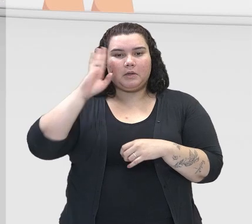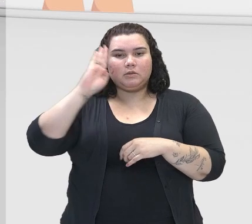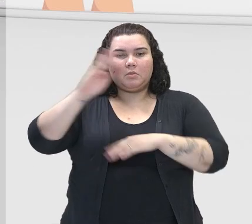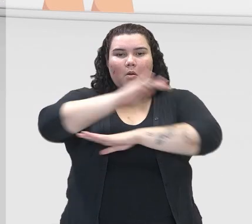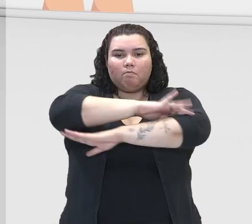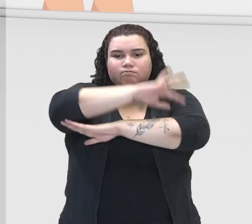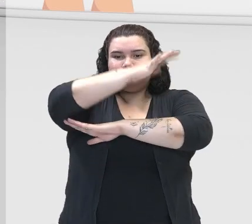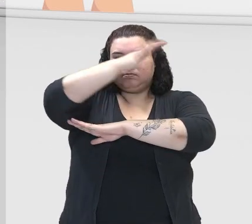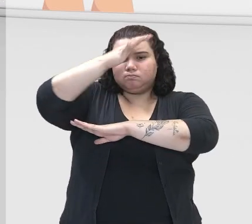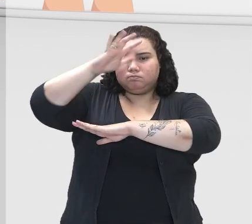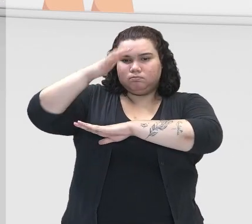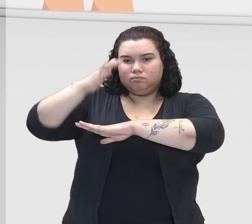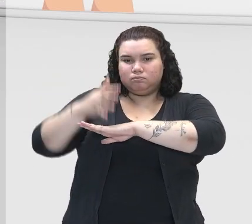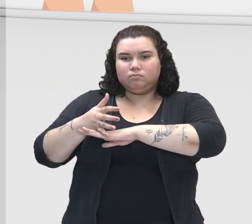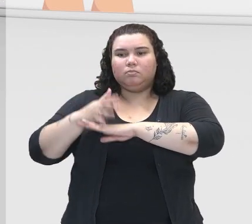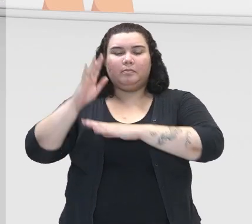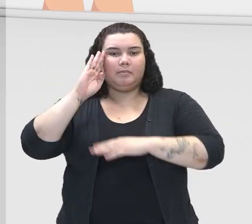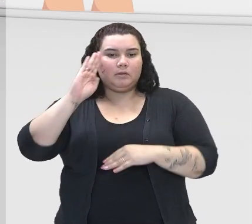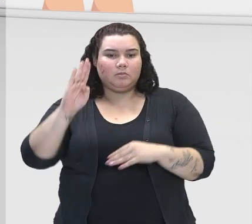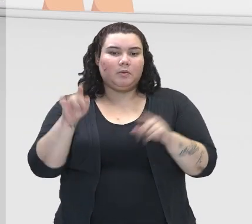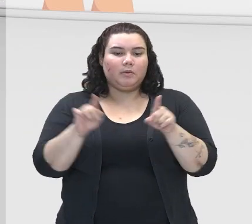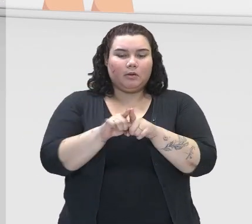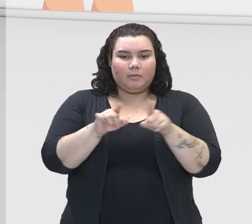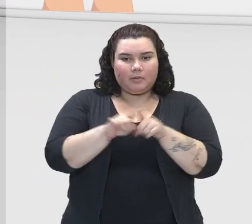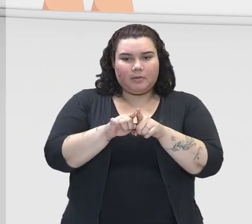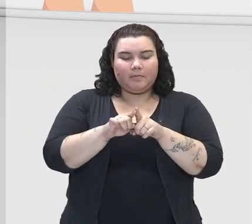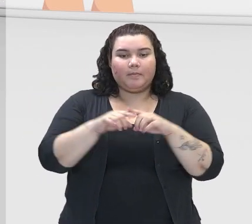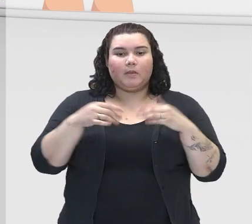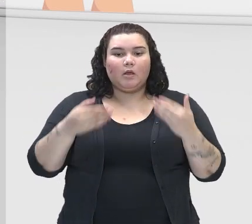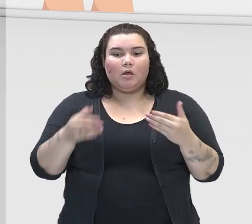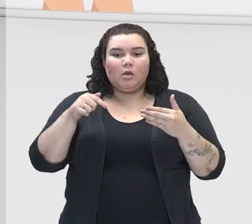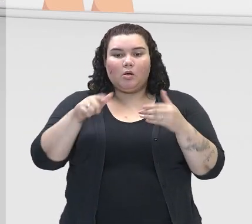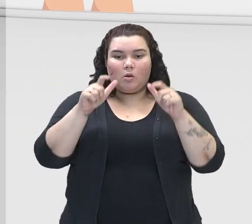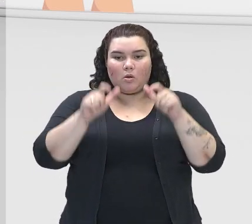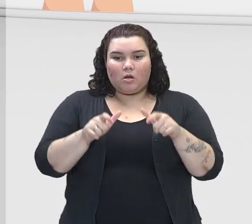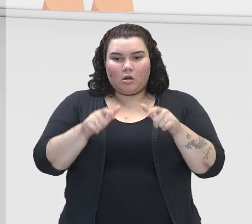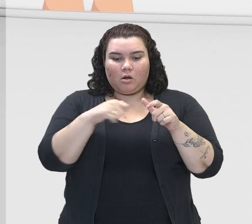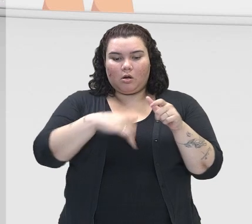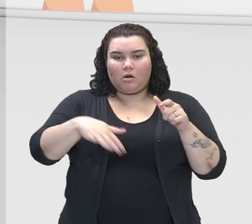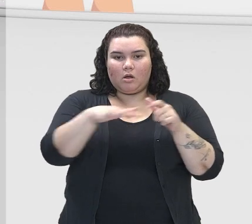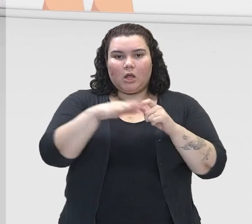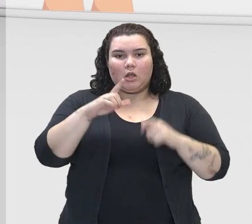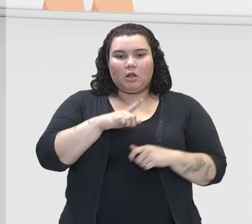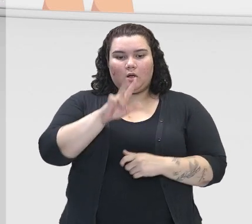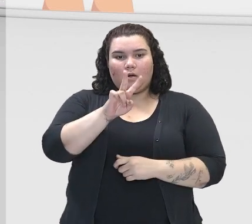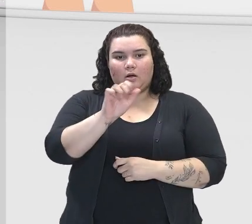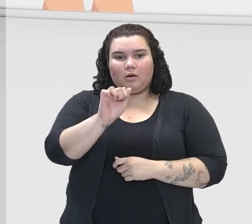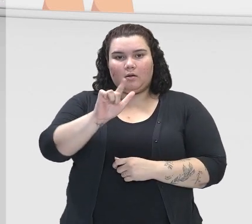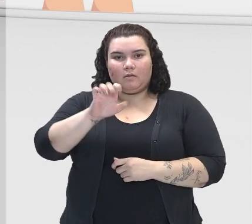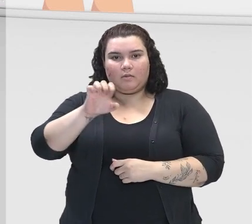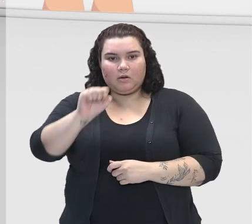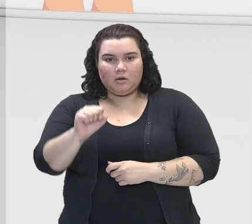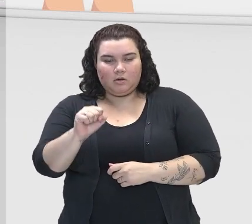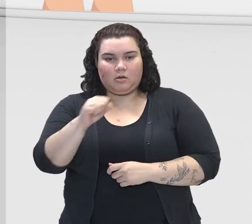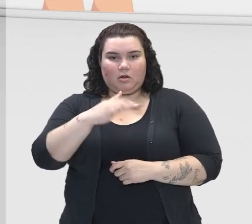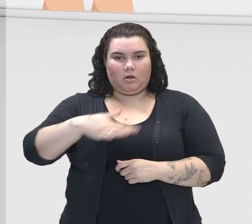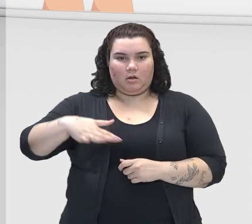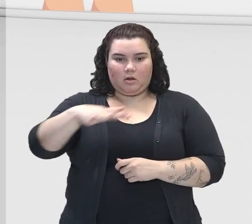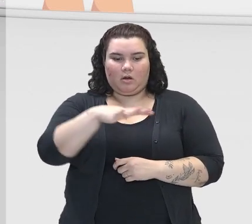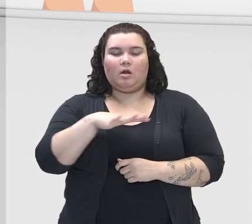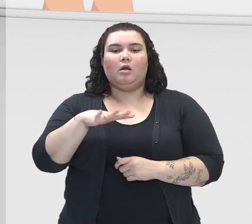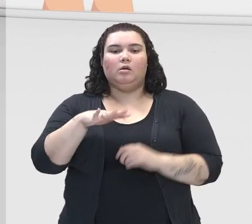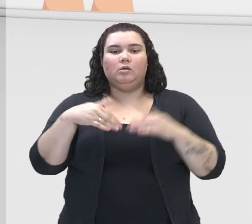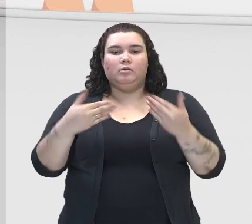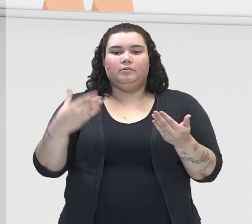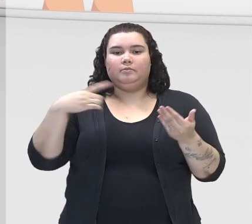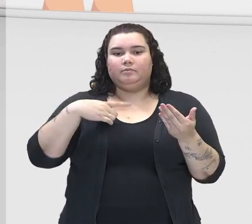tem outros conjuntos de montanhas também, e nessa parte do meio, que é onde ficam os vales, né, a área mais baixa, tem ali,